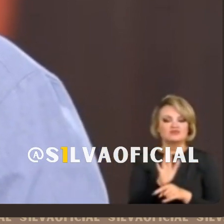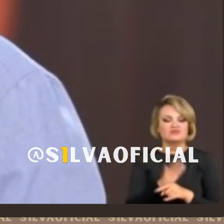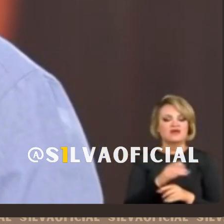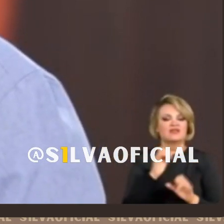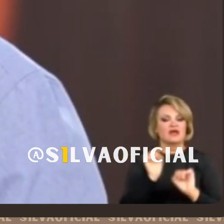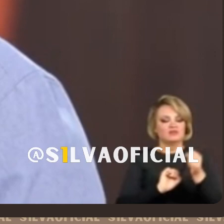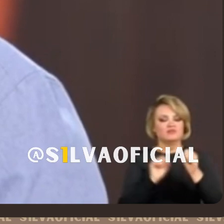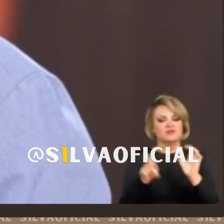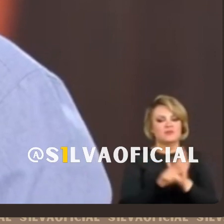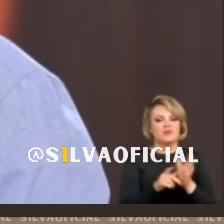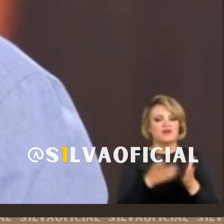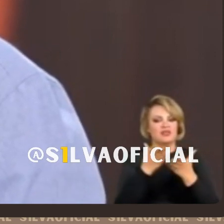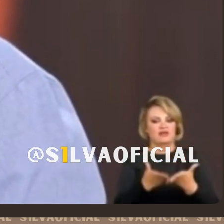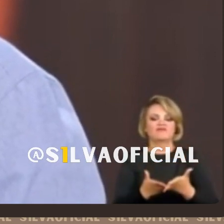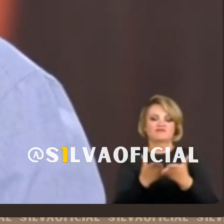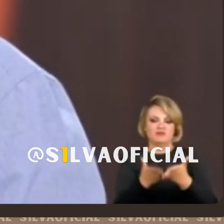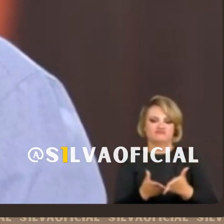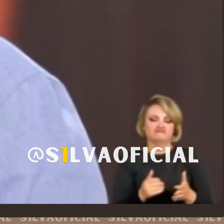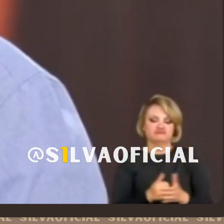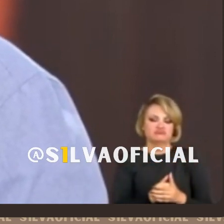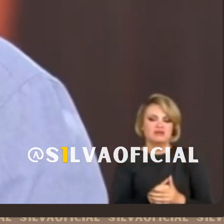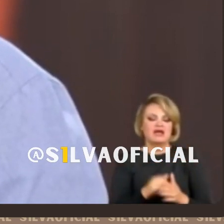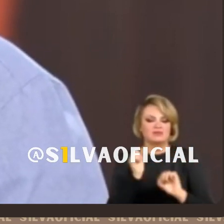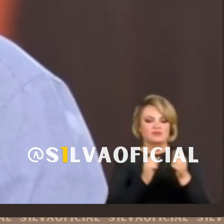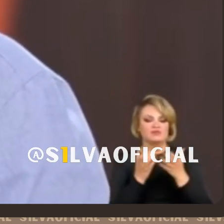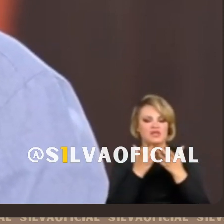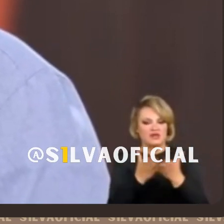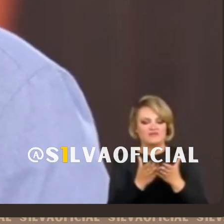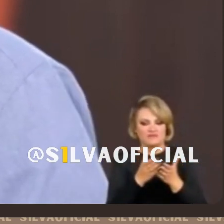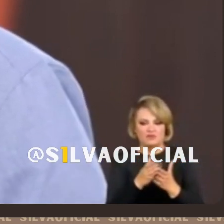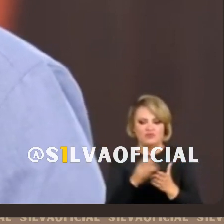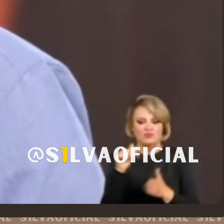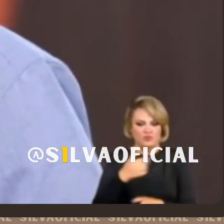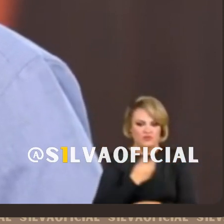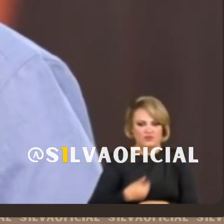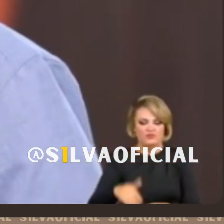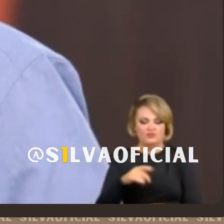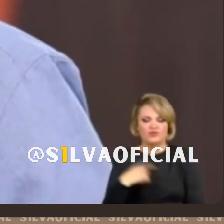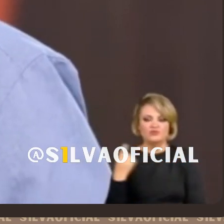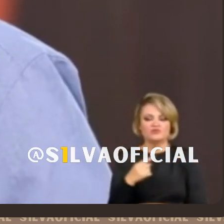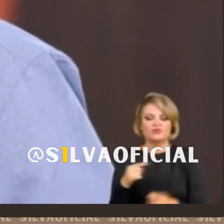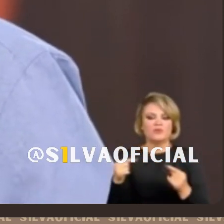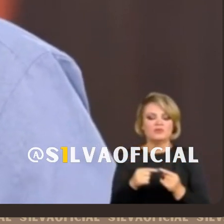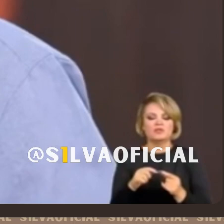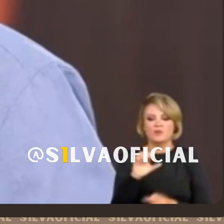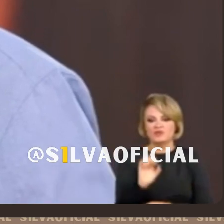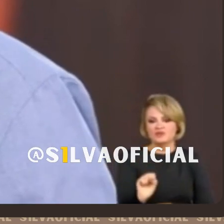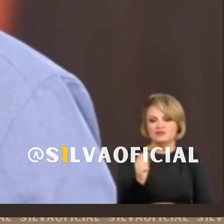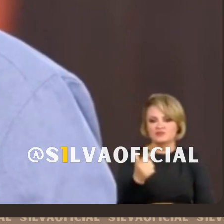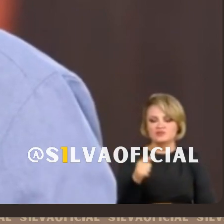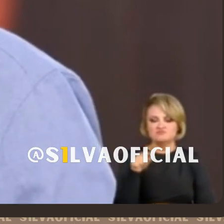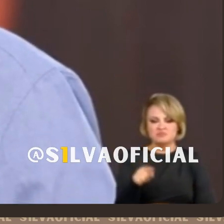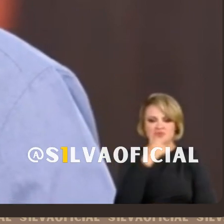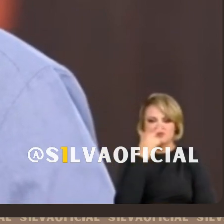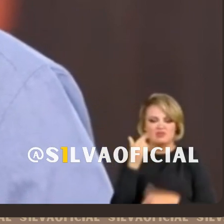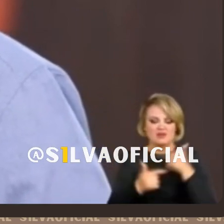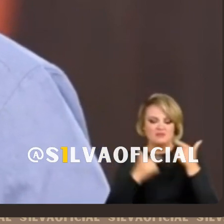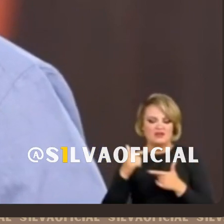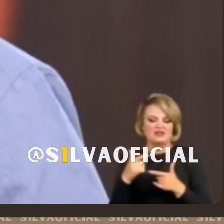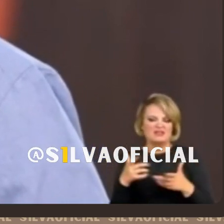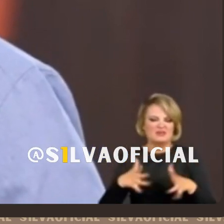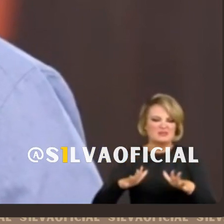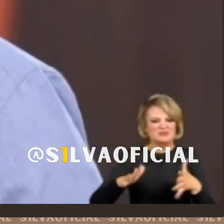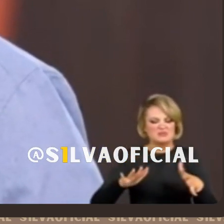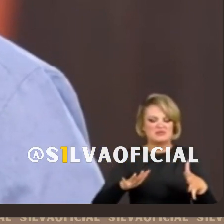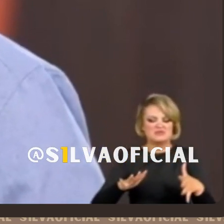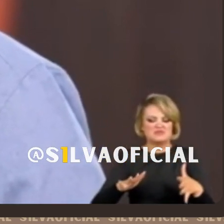no nosso governo, chegou a quase 82 mil trabalhadores, ela praticamente caiu mais da metade, ela hoje acho que tem menos de 20